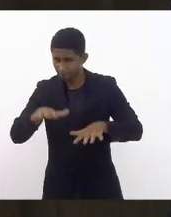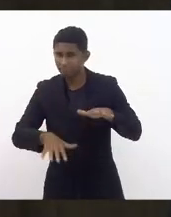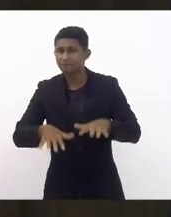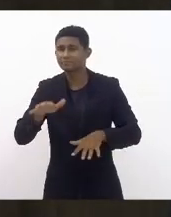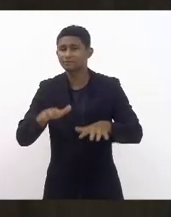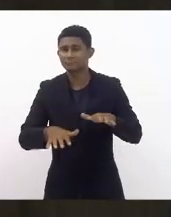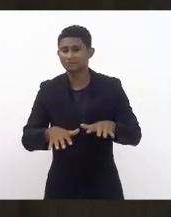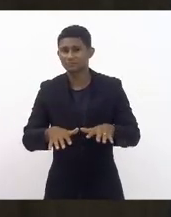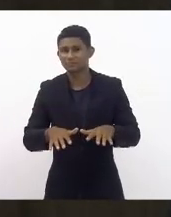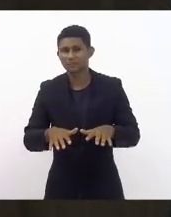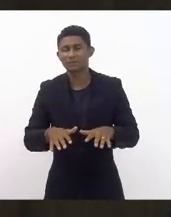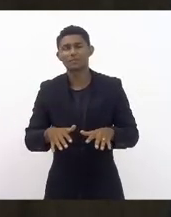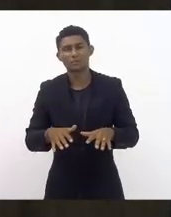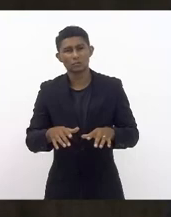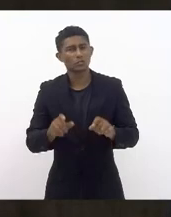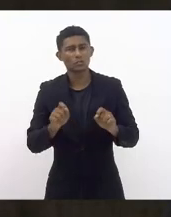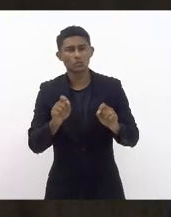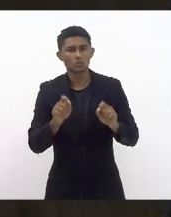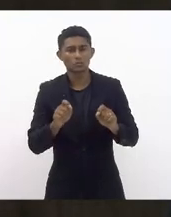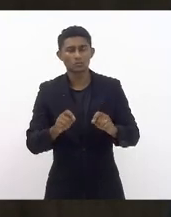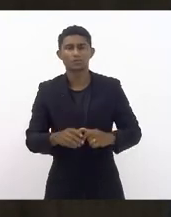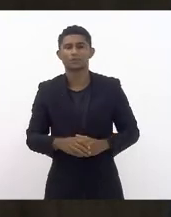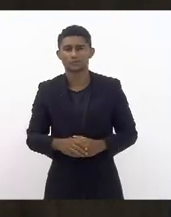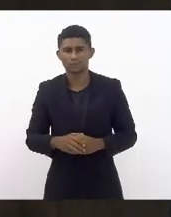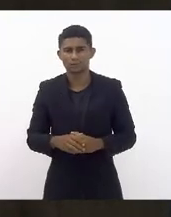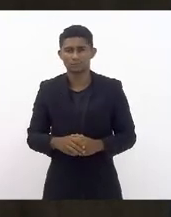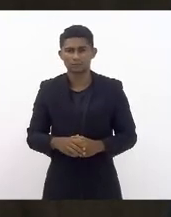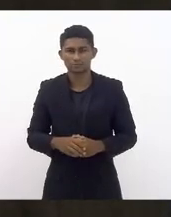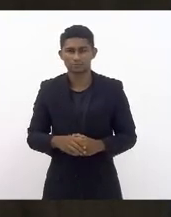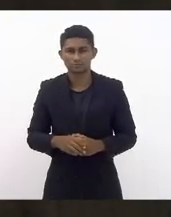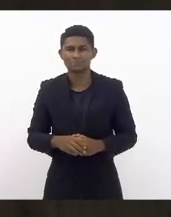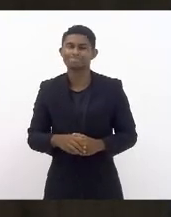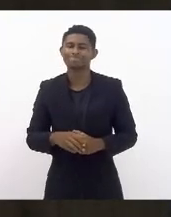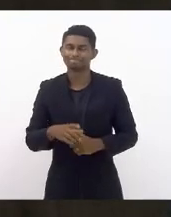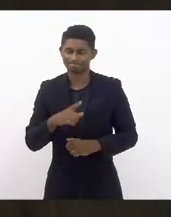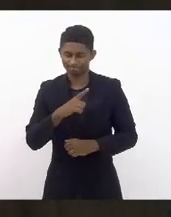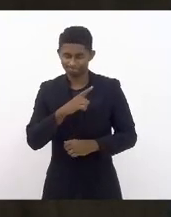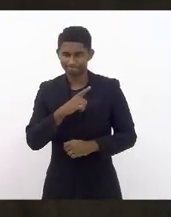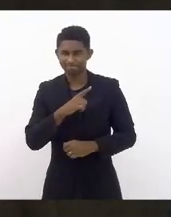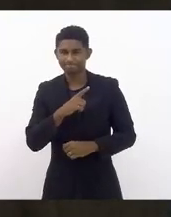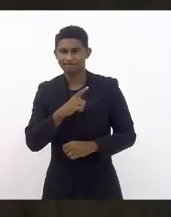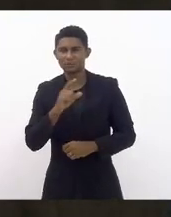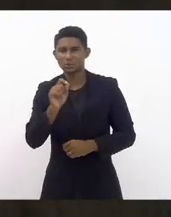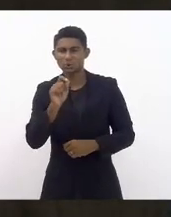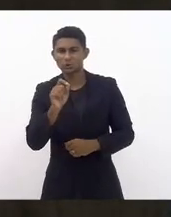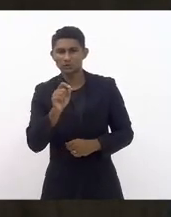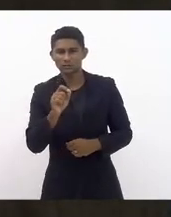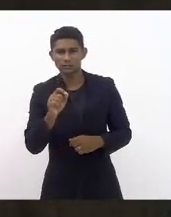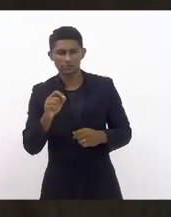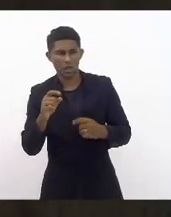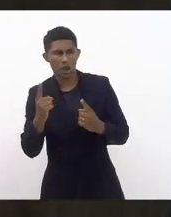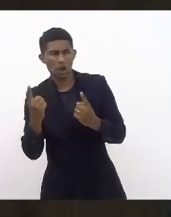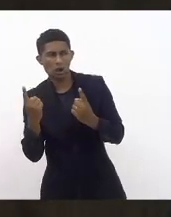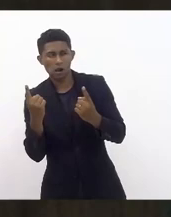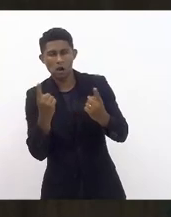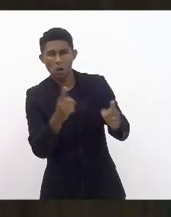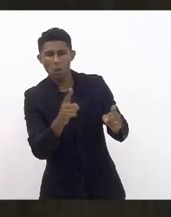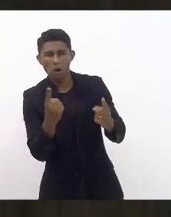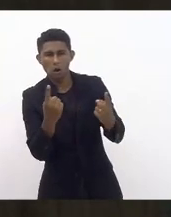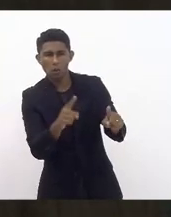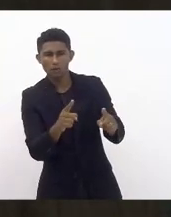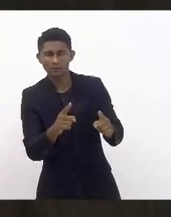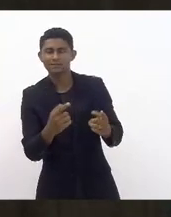muitas vezes, nem todas, temos a oposição fazendo o papel que